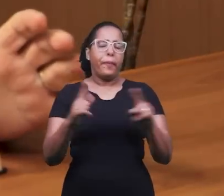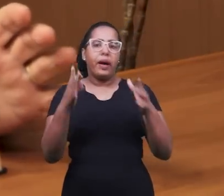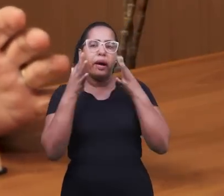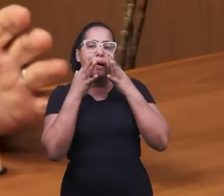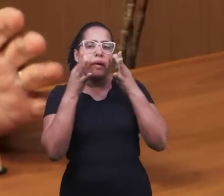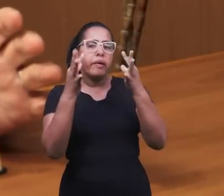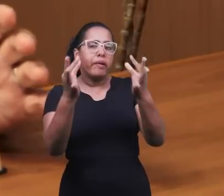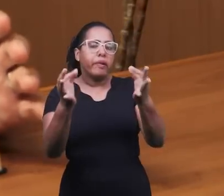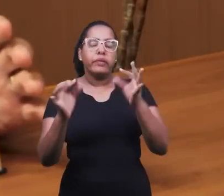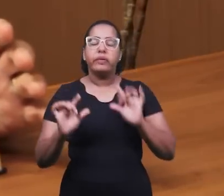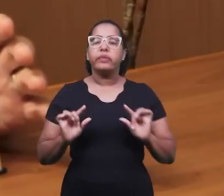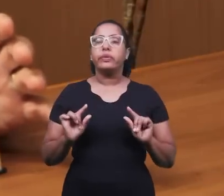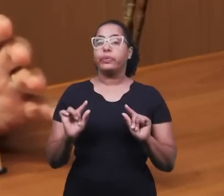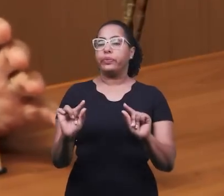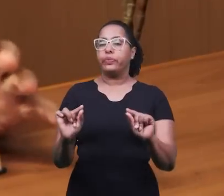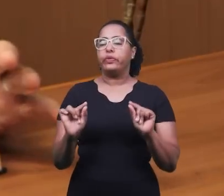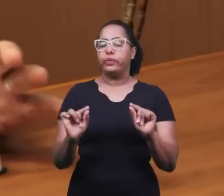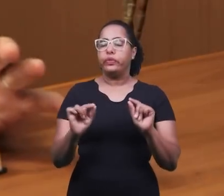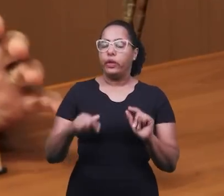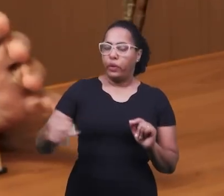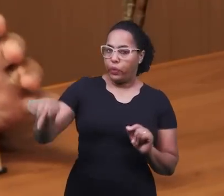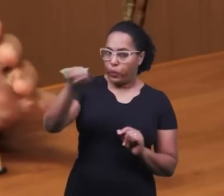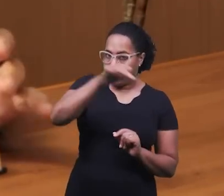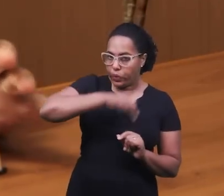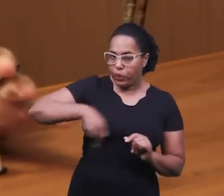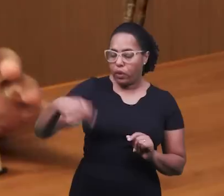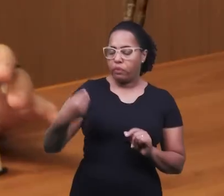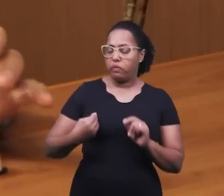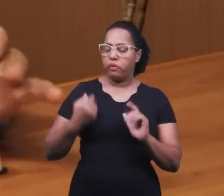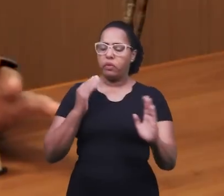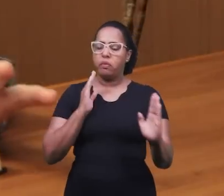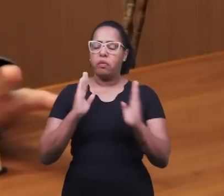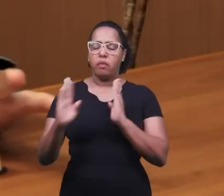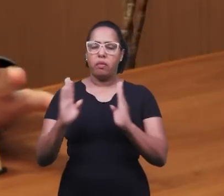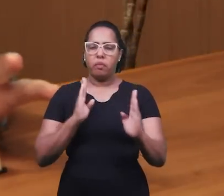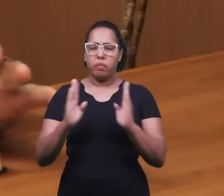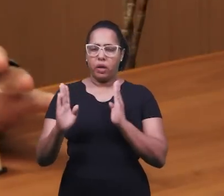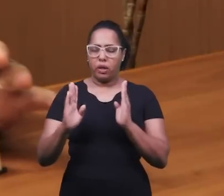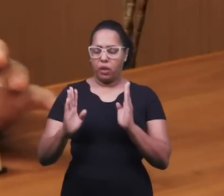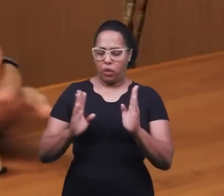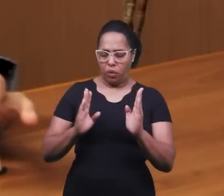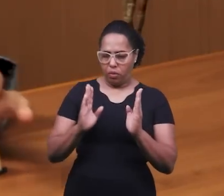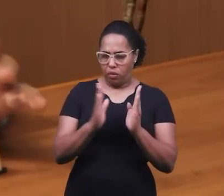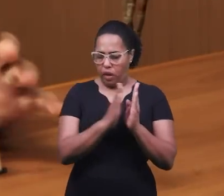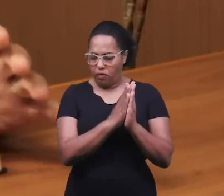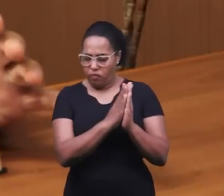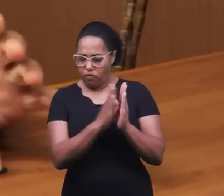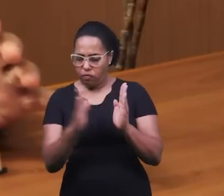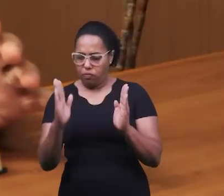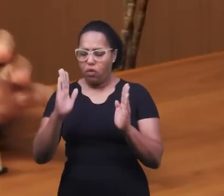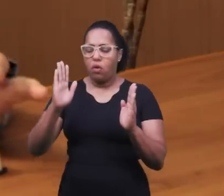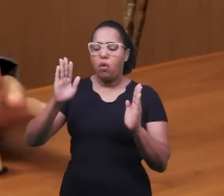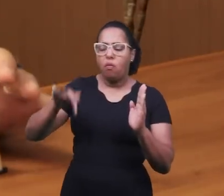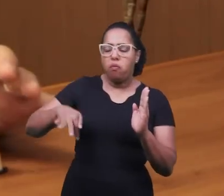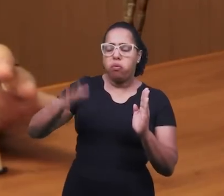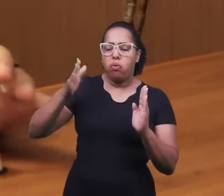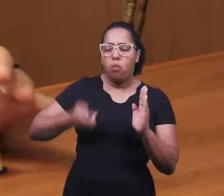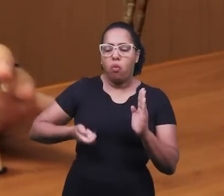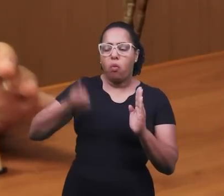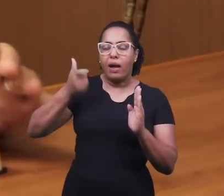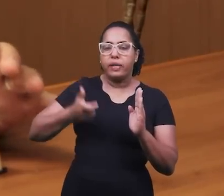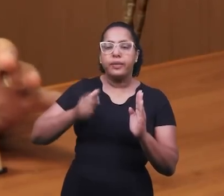chama a nossa atenção é que nós estamos vivendo um momento da igreja, nesses últimos tempos, em